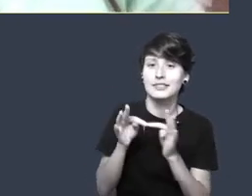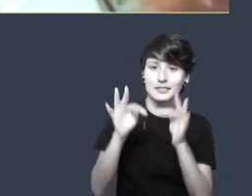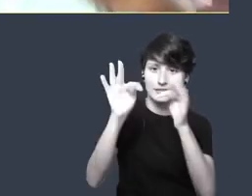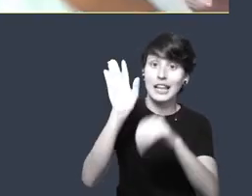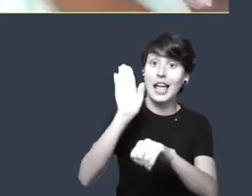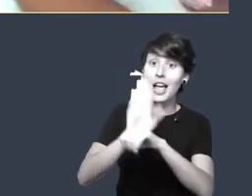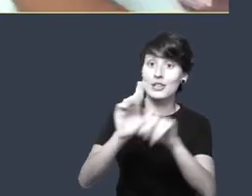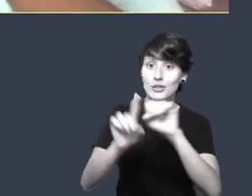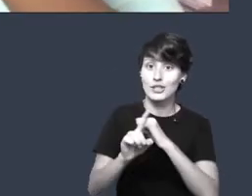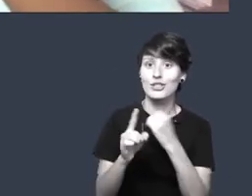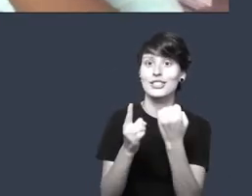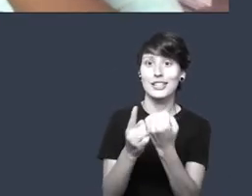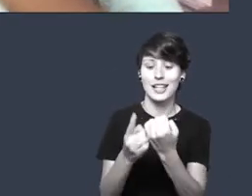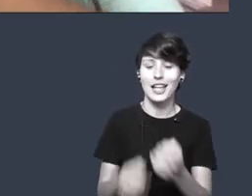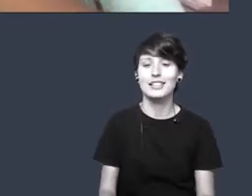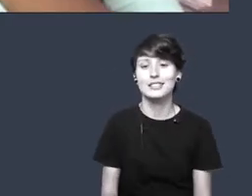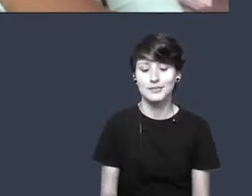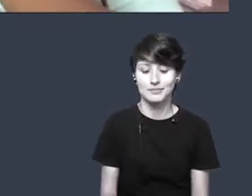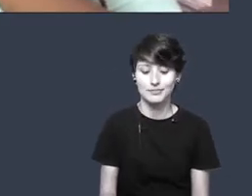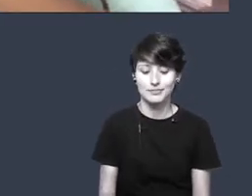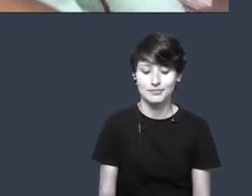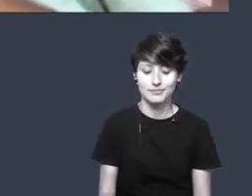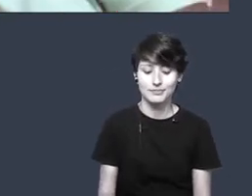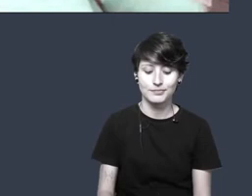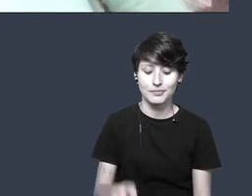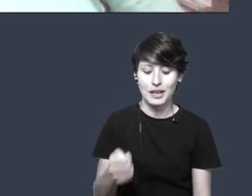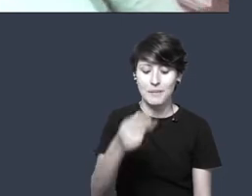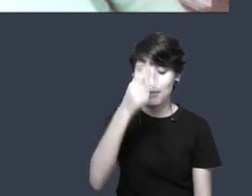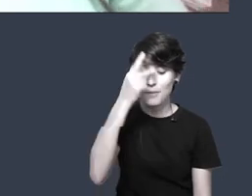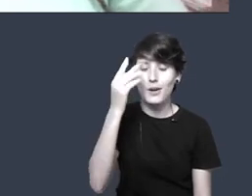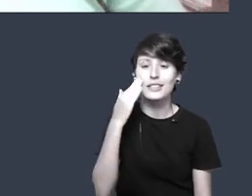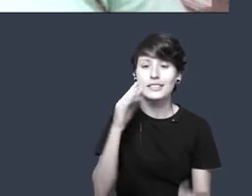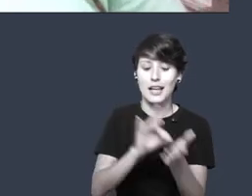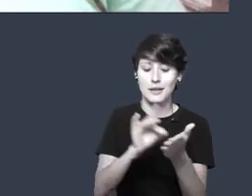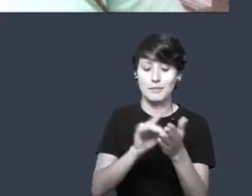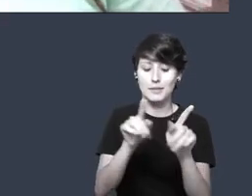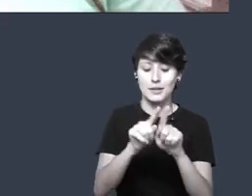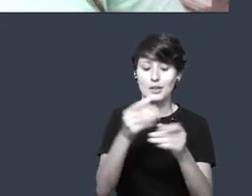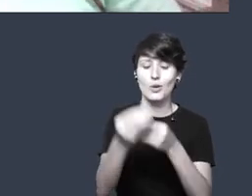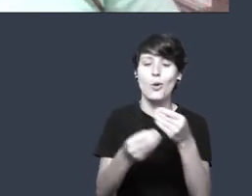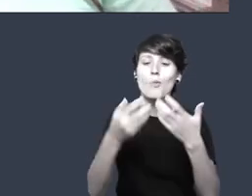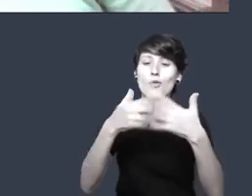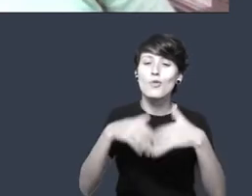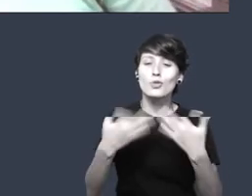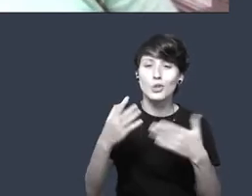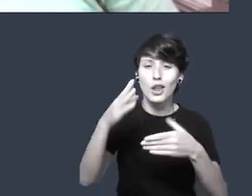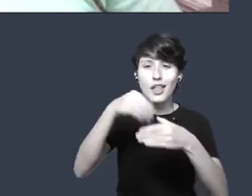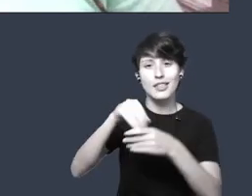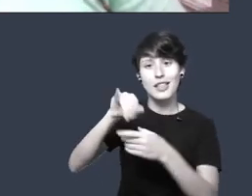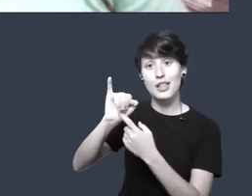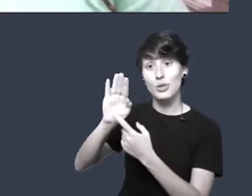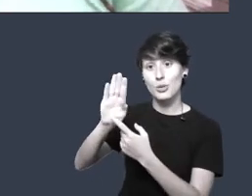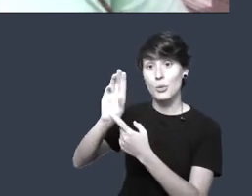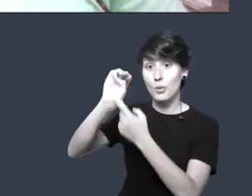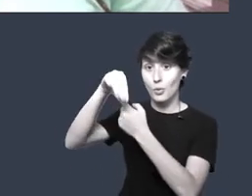sociedade. E pouca gente sabe sobre isso, né? Então, dentro da IBM, a gente tem todo um braço,